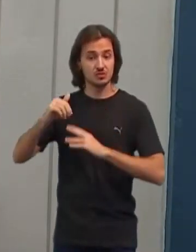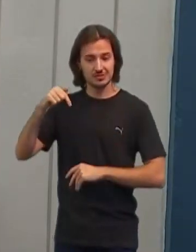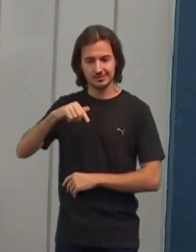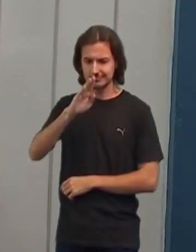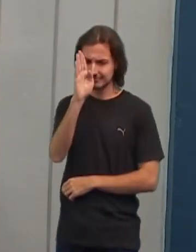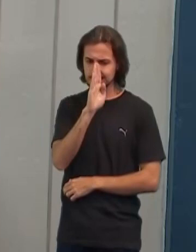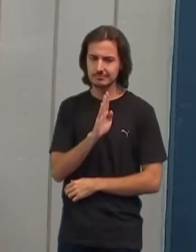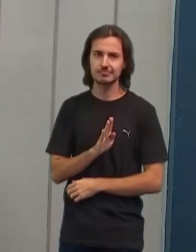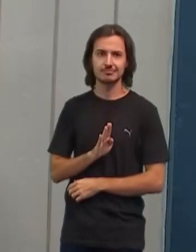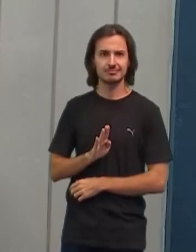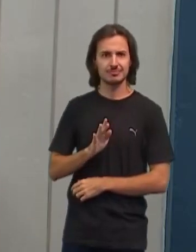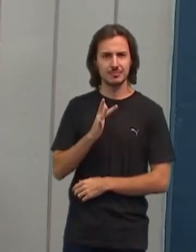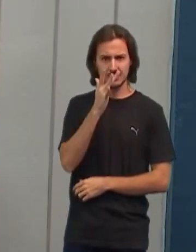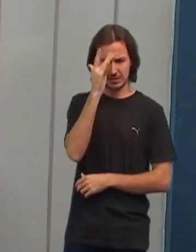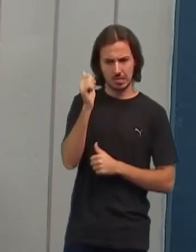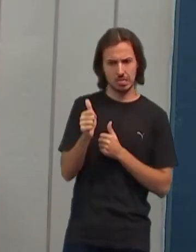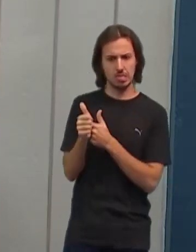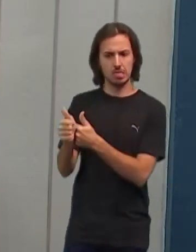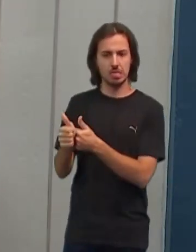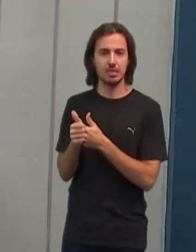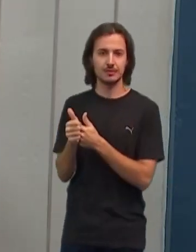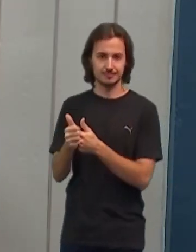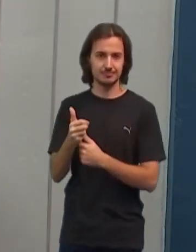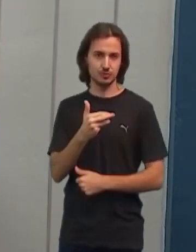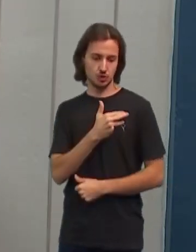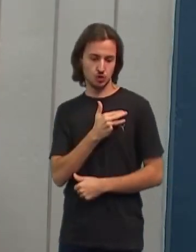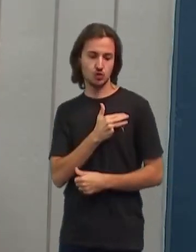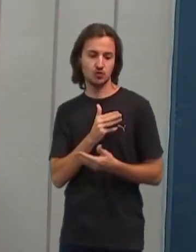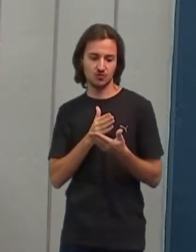deu após as últimas eleições.